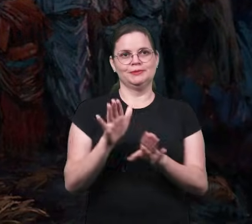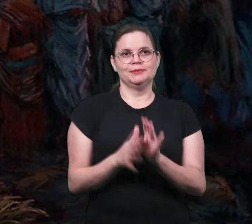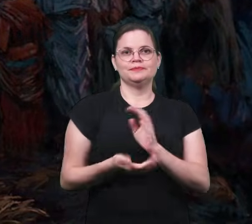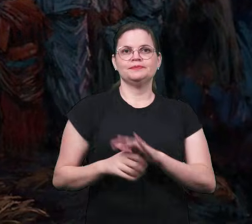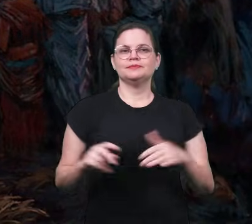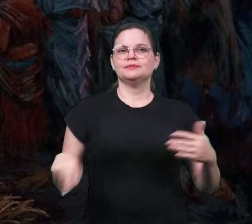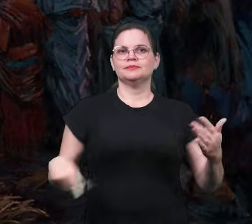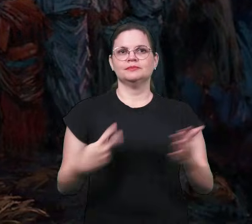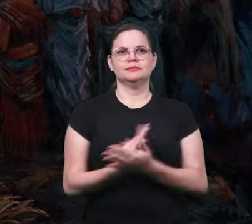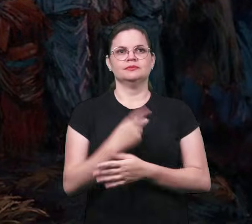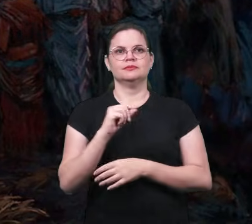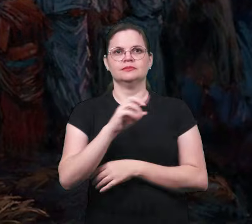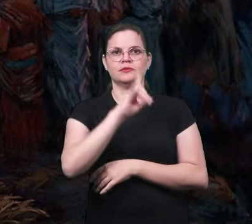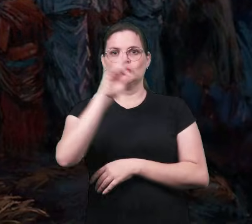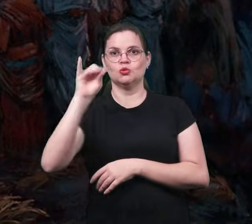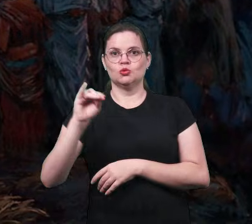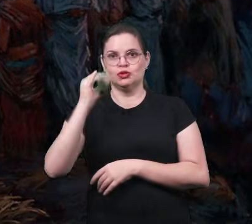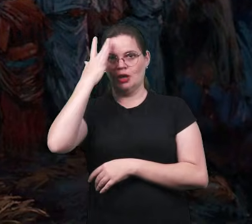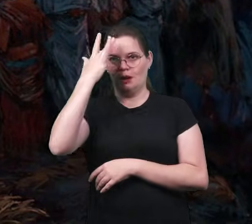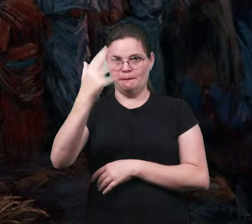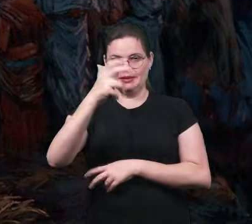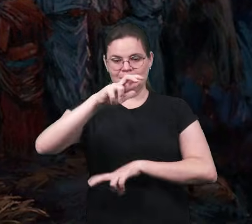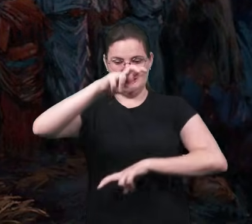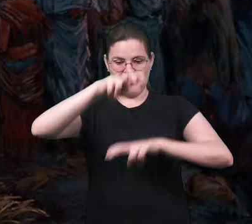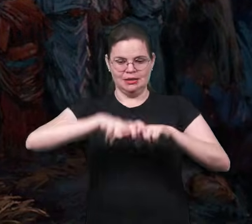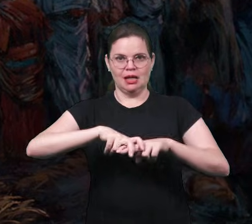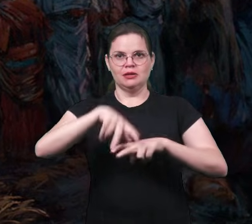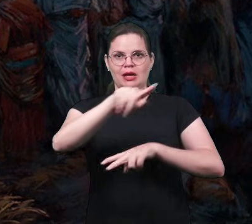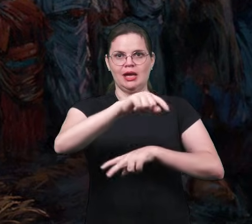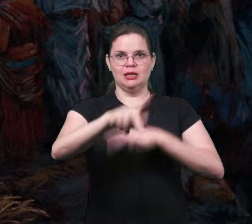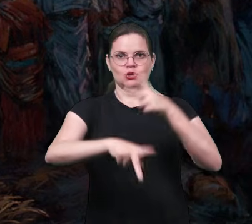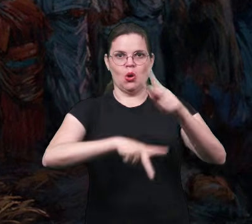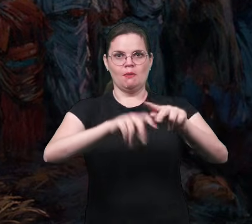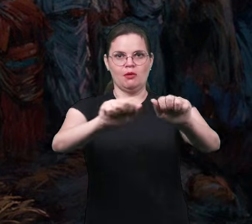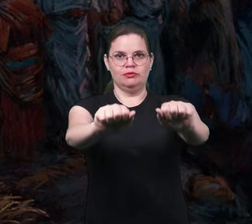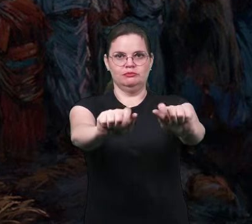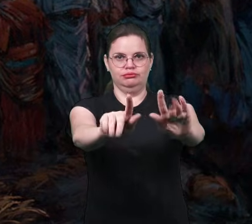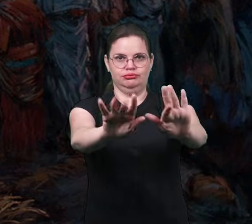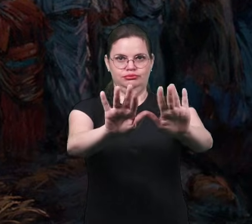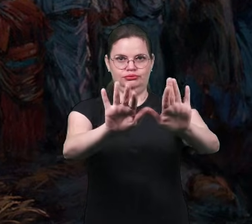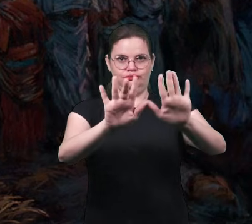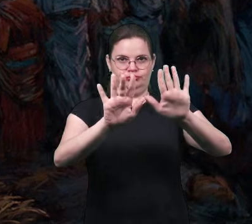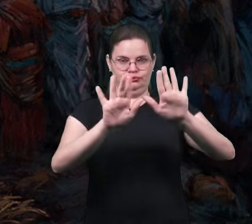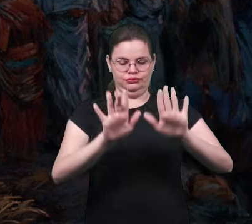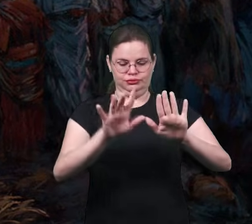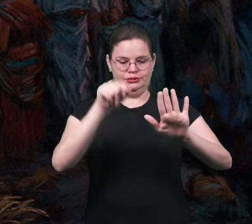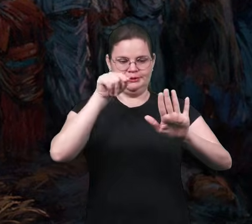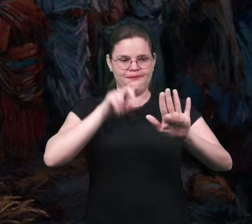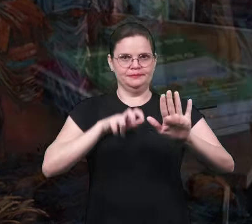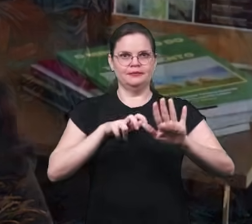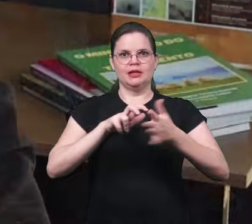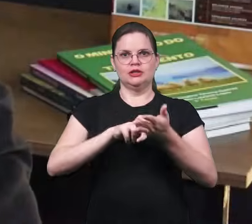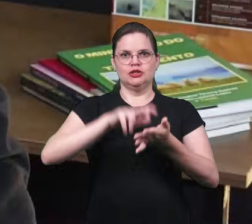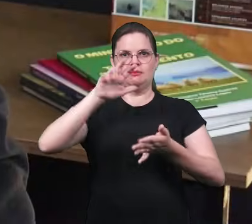Moisés assentando-se para julgar o povo, e o povo estava em pé diante de Moisés desde a manhã até a tarde. Então aqui